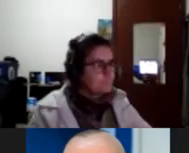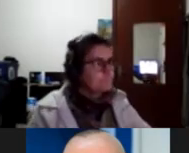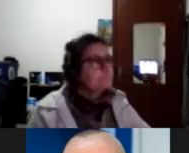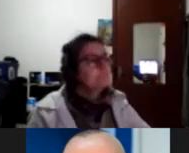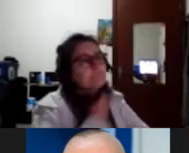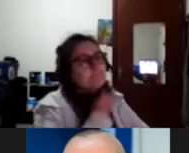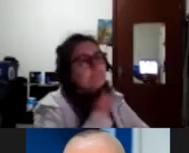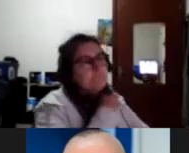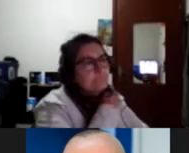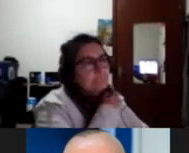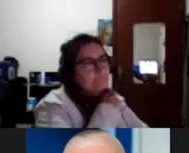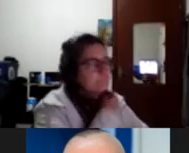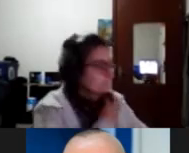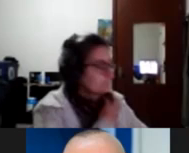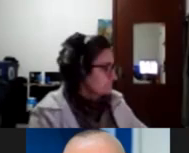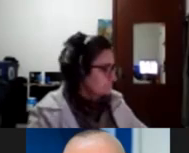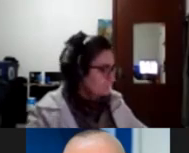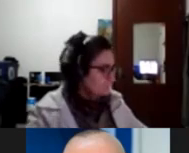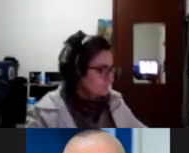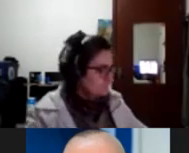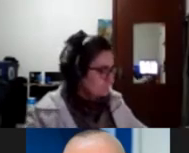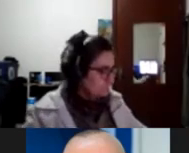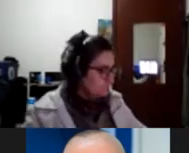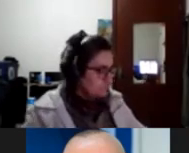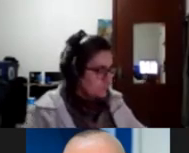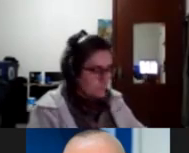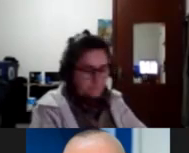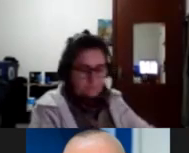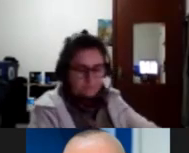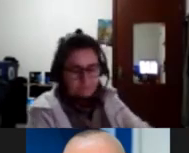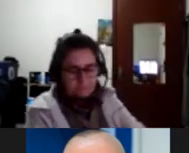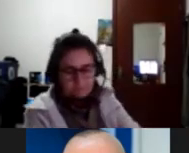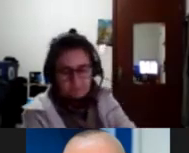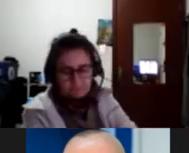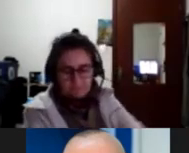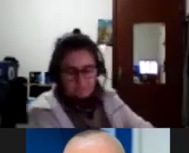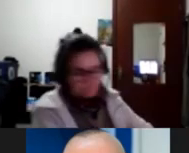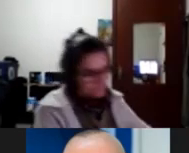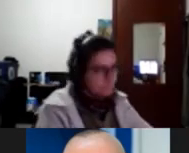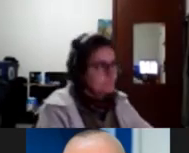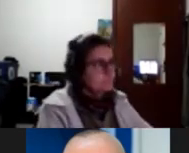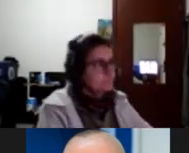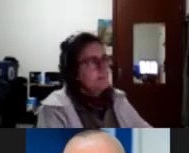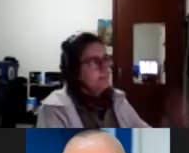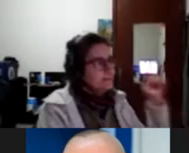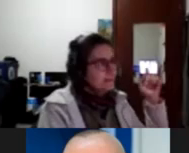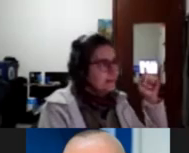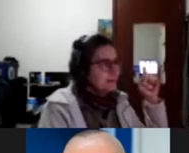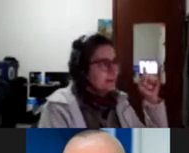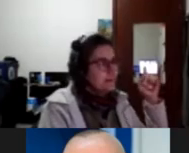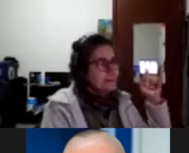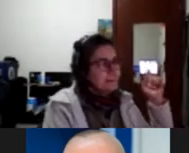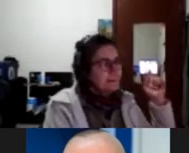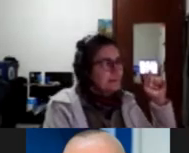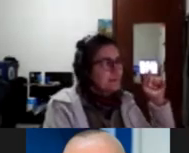Roberto, a turma e tal. Comenta o que você quiser e publica no Instagram e me marca no Instagram. Tá? Me marca lá no